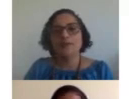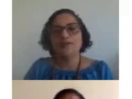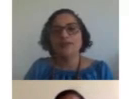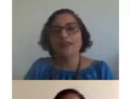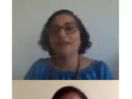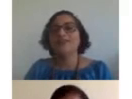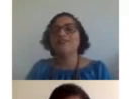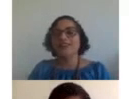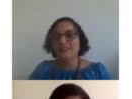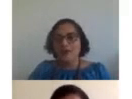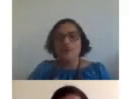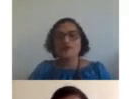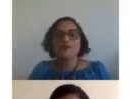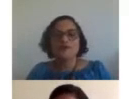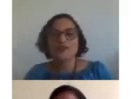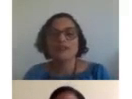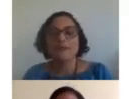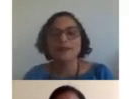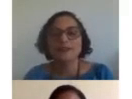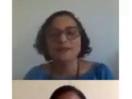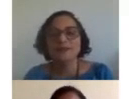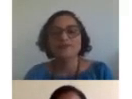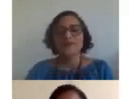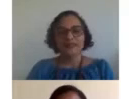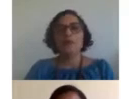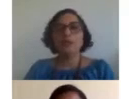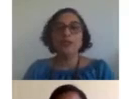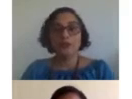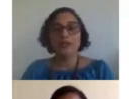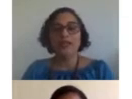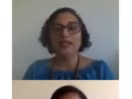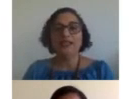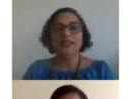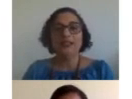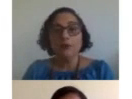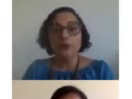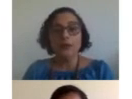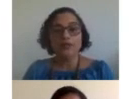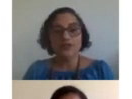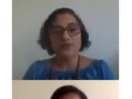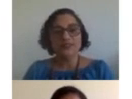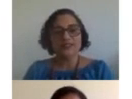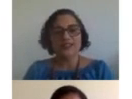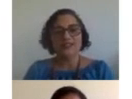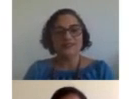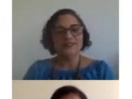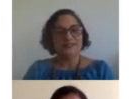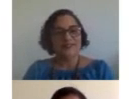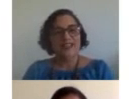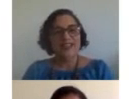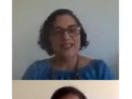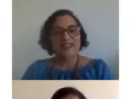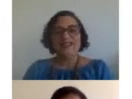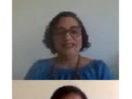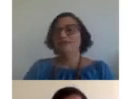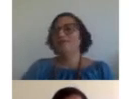aí ao PIB de Letras, né? Que continuemos com esse trabalho tão, tão bonito, né? E tão importante, tão necessário,